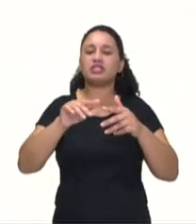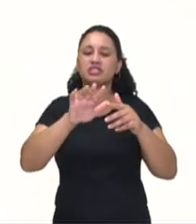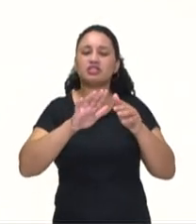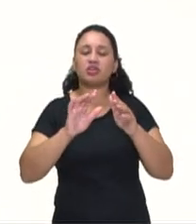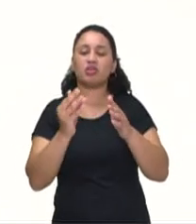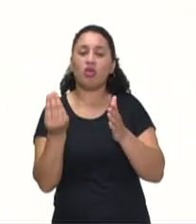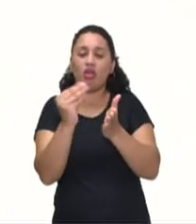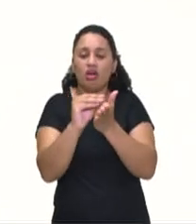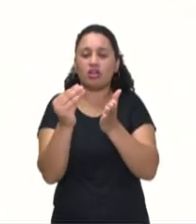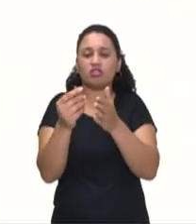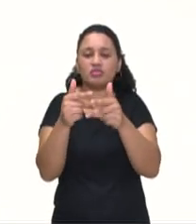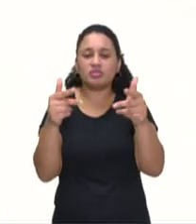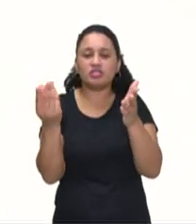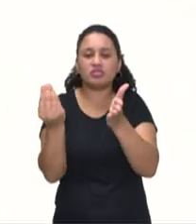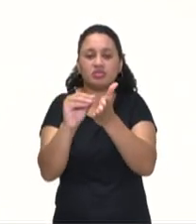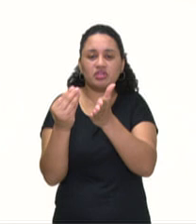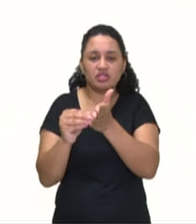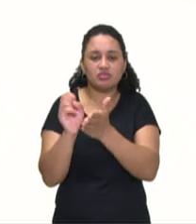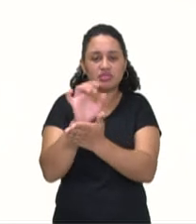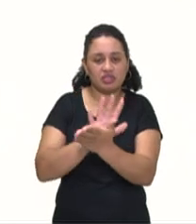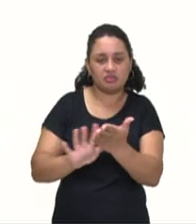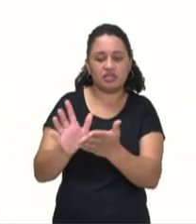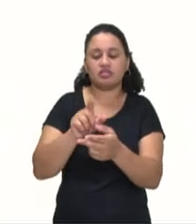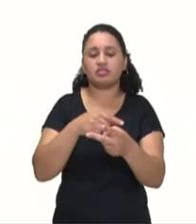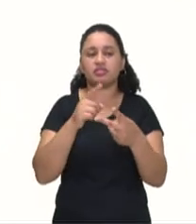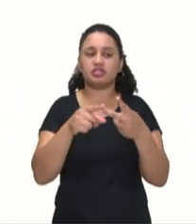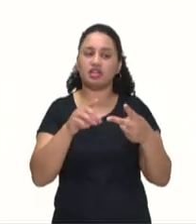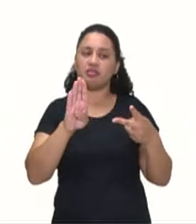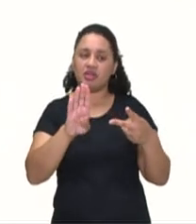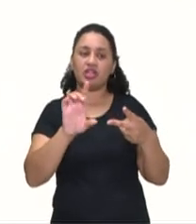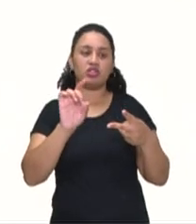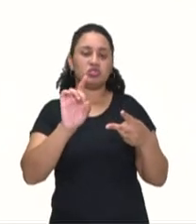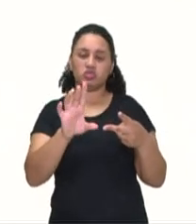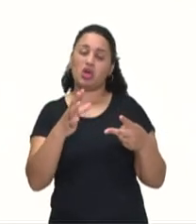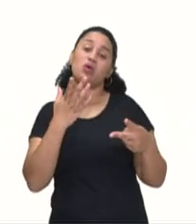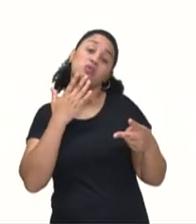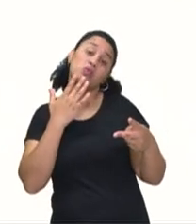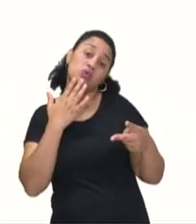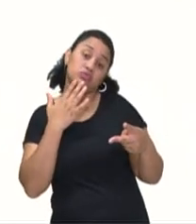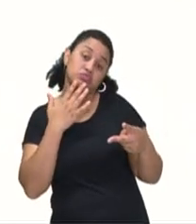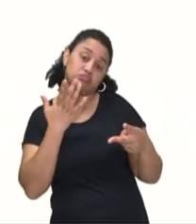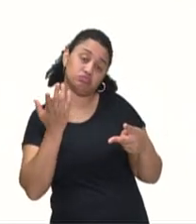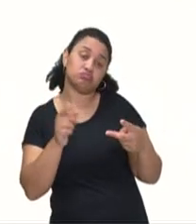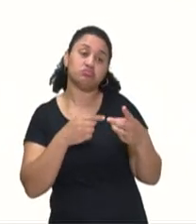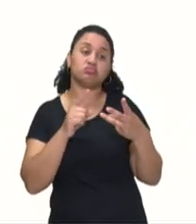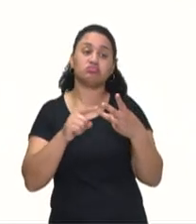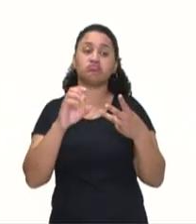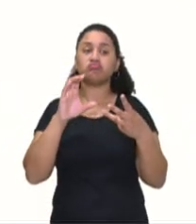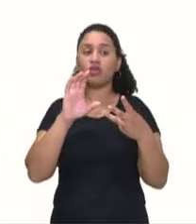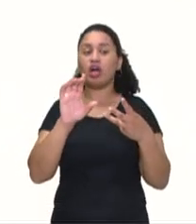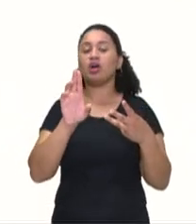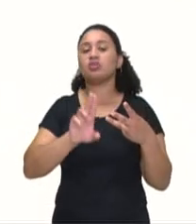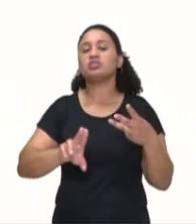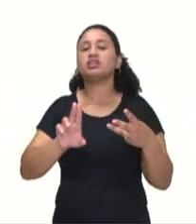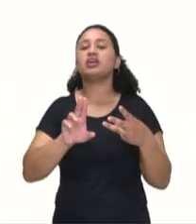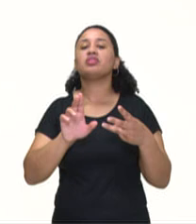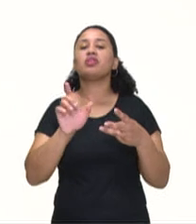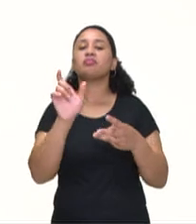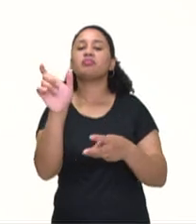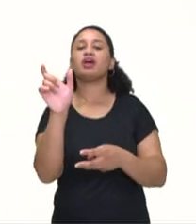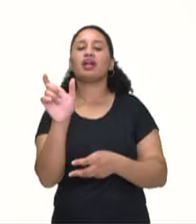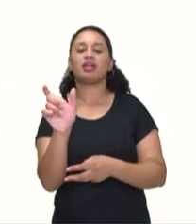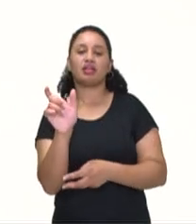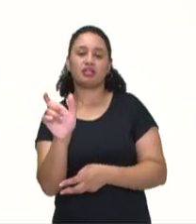na imagem. Letra B. Somente com cores. E letra C. Por meio